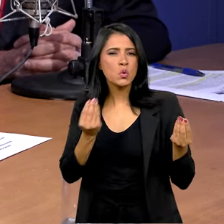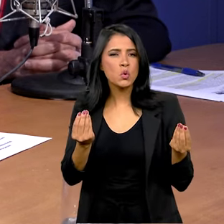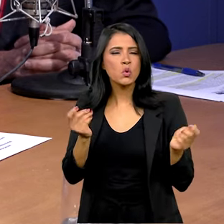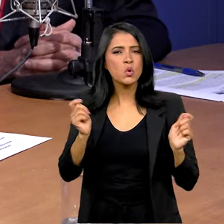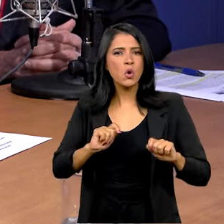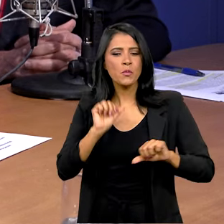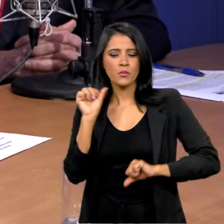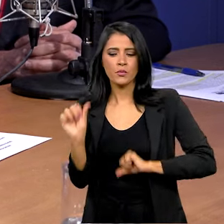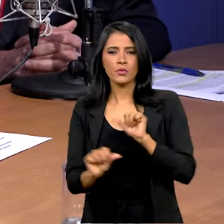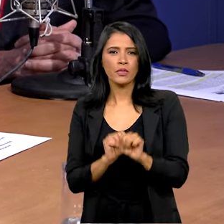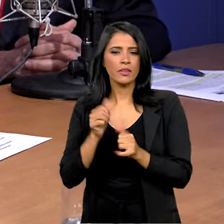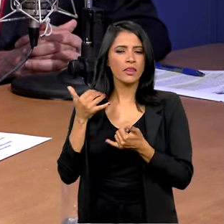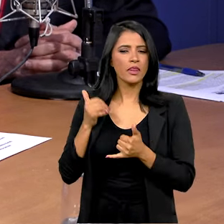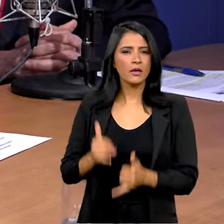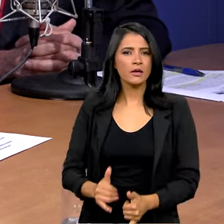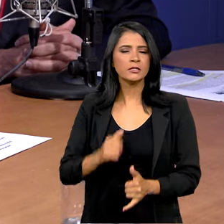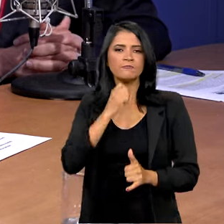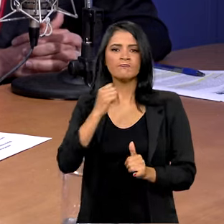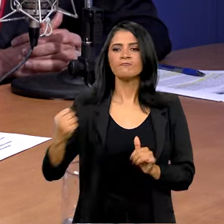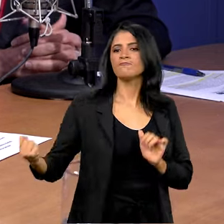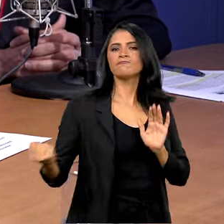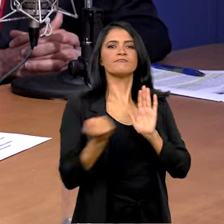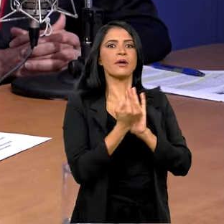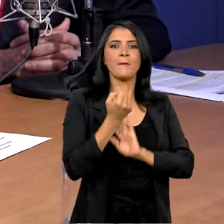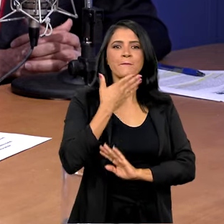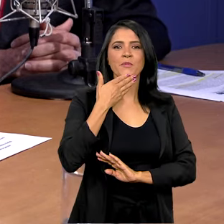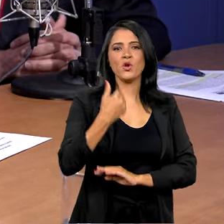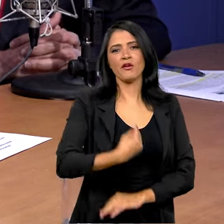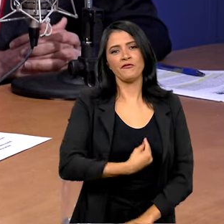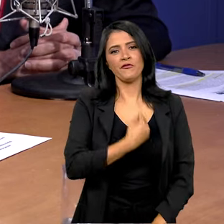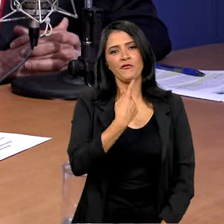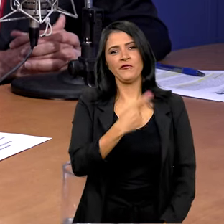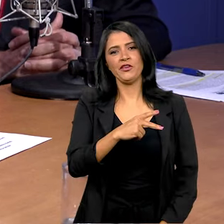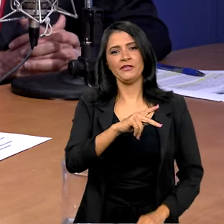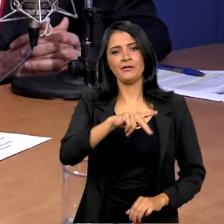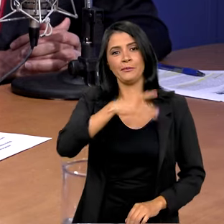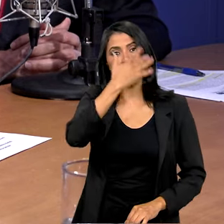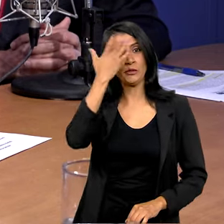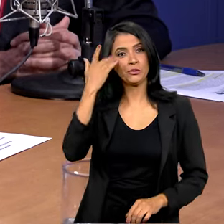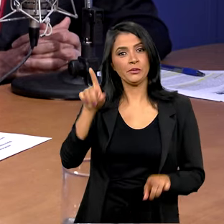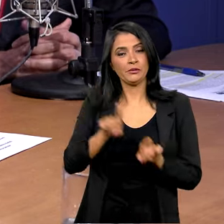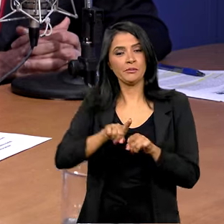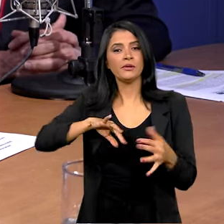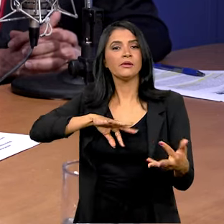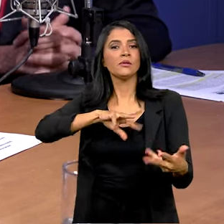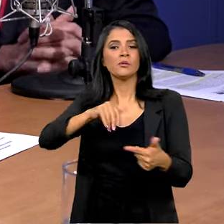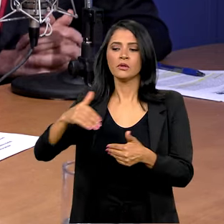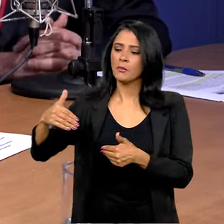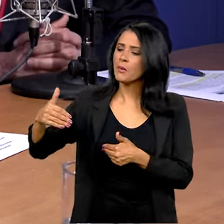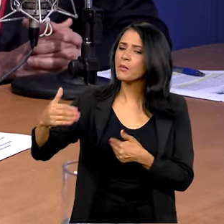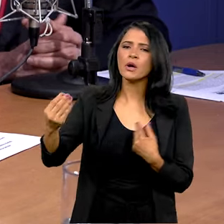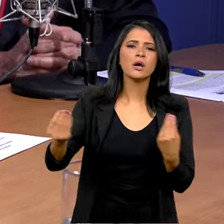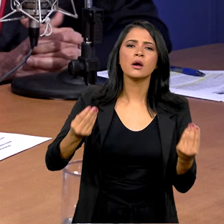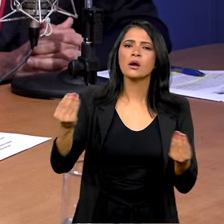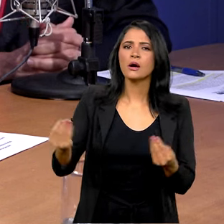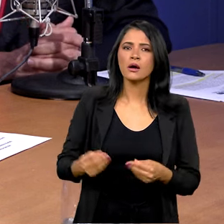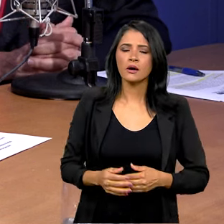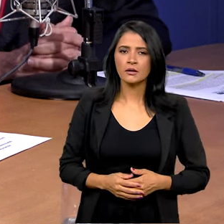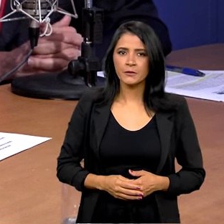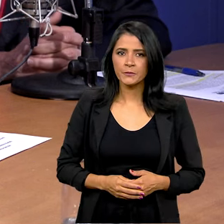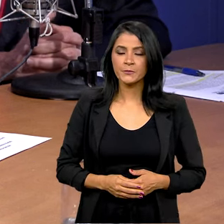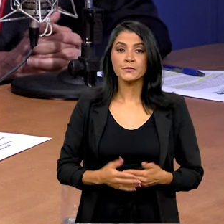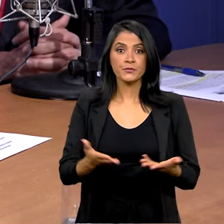é que a transição energética vai impactar a vida das pessoas do planeta daqui para frente hoje é